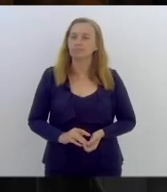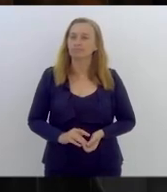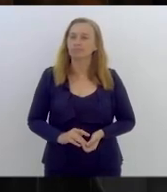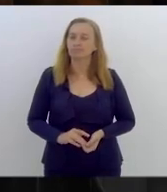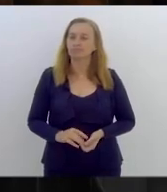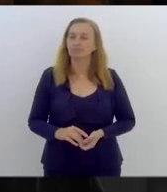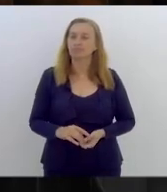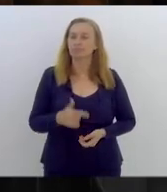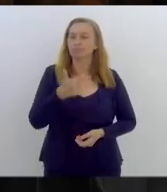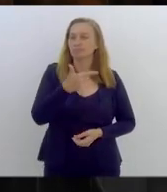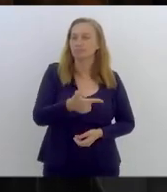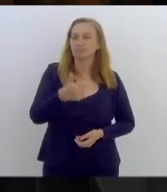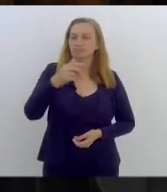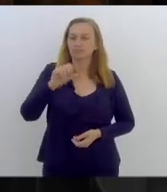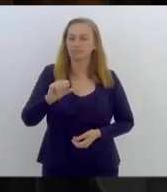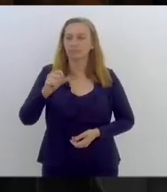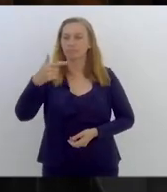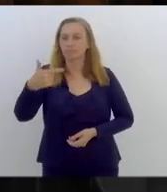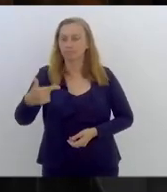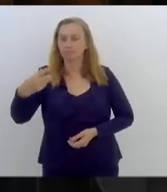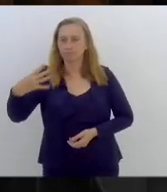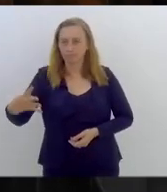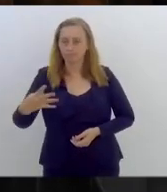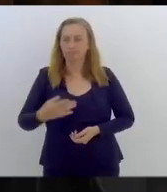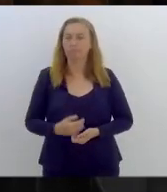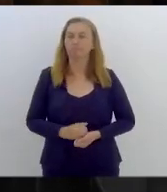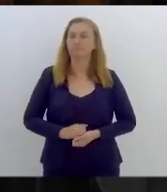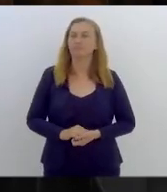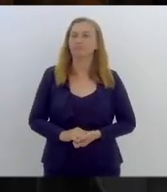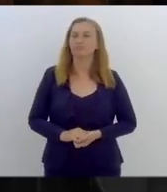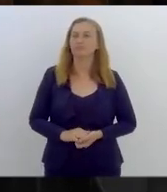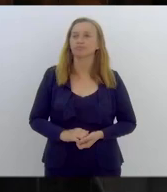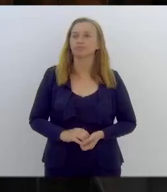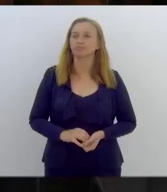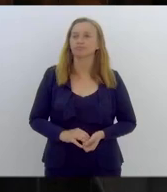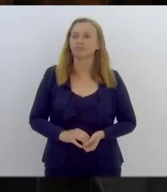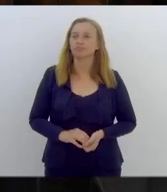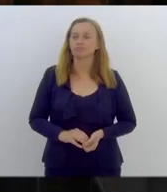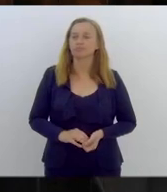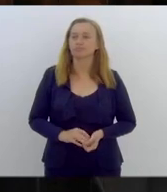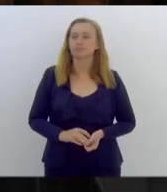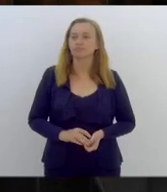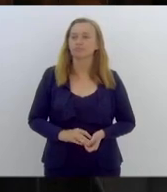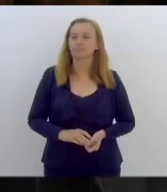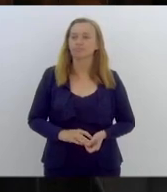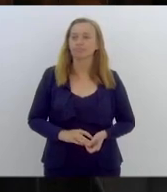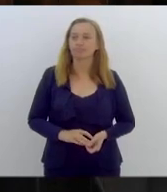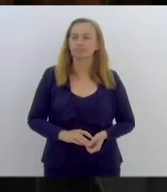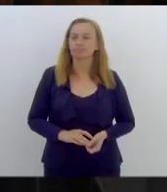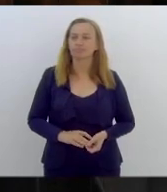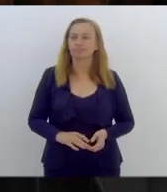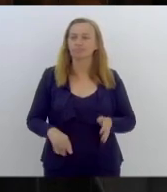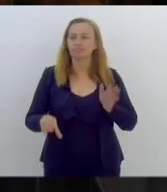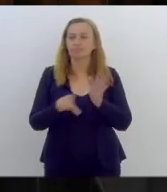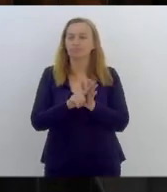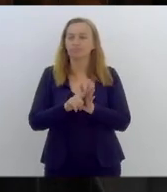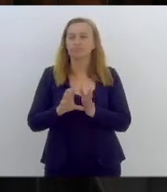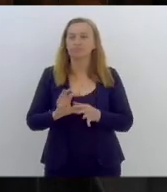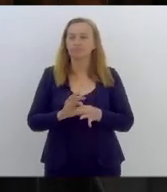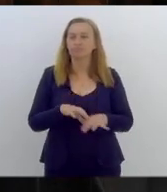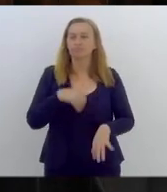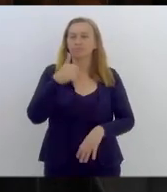de 2024 como forma de modulação e decidido na lei complementar